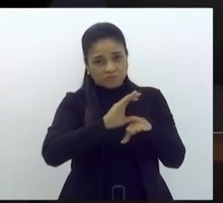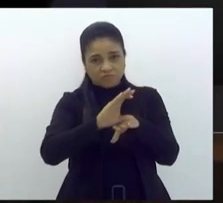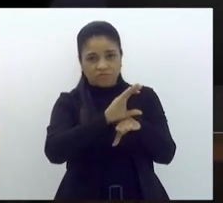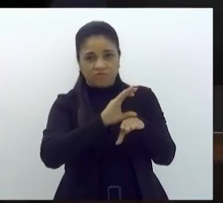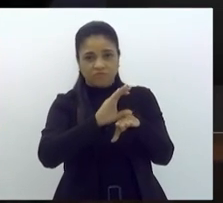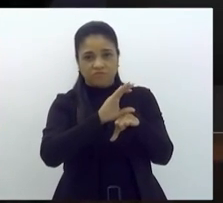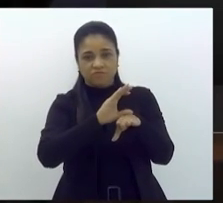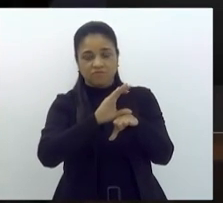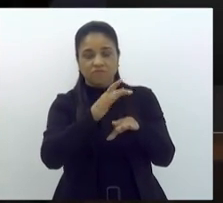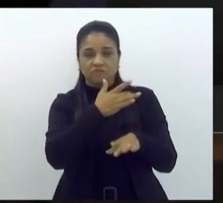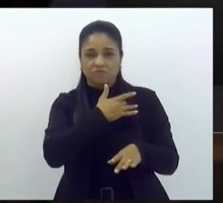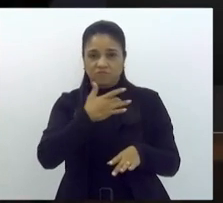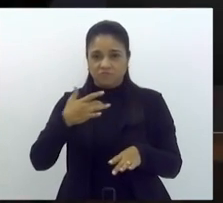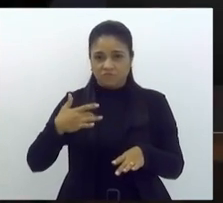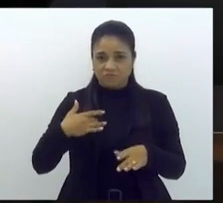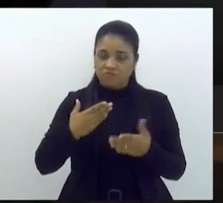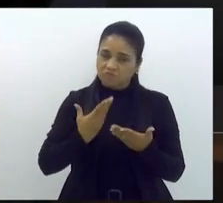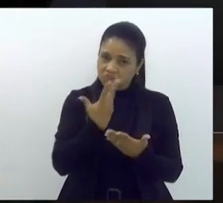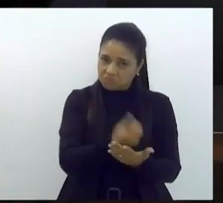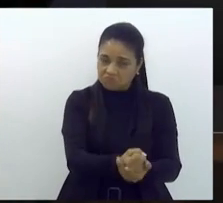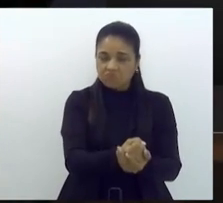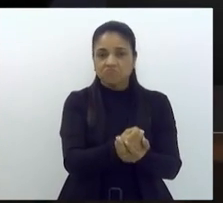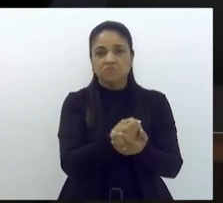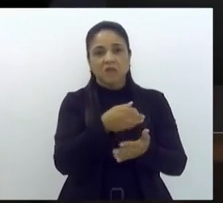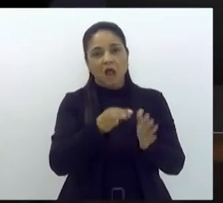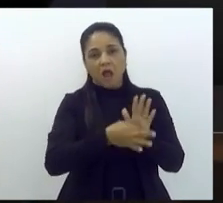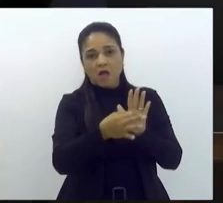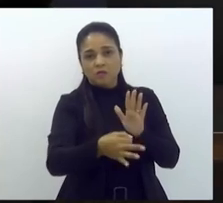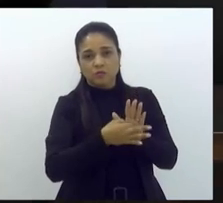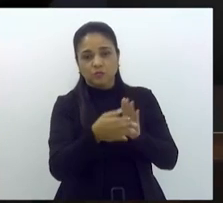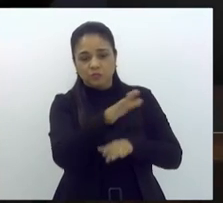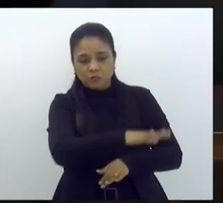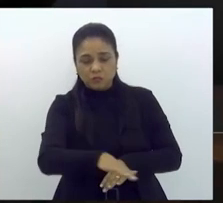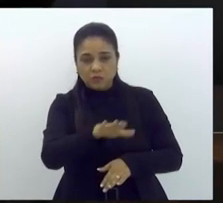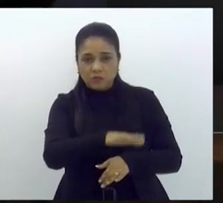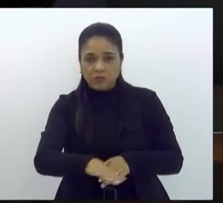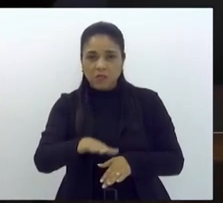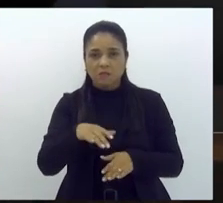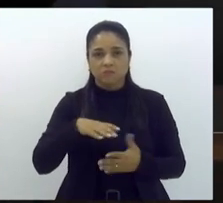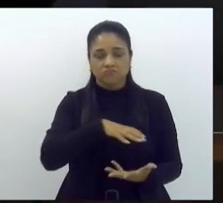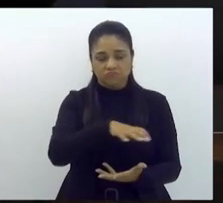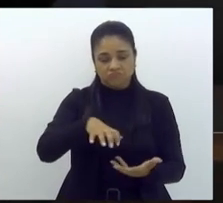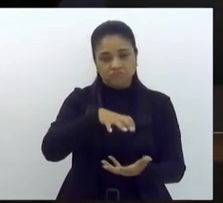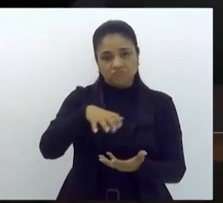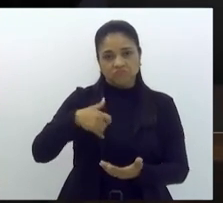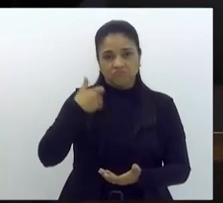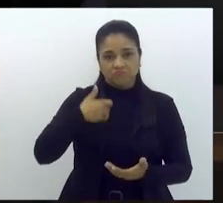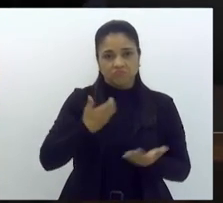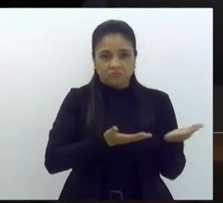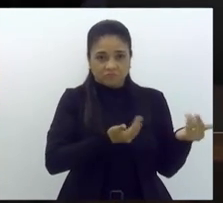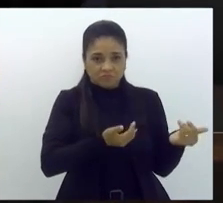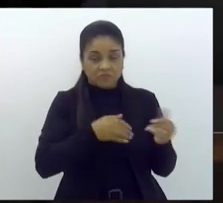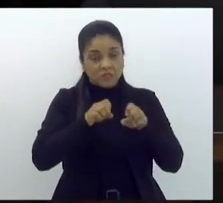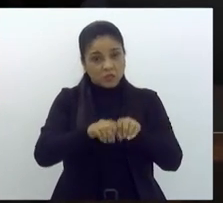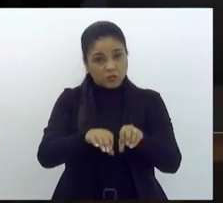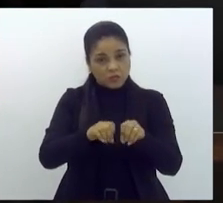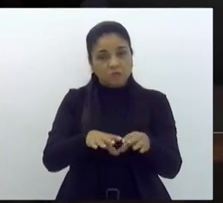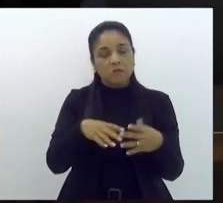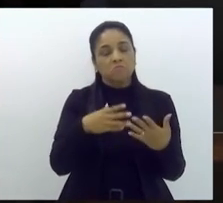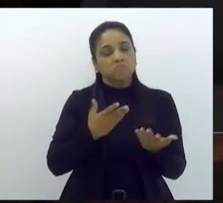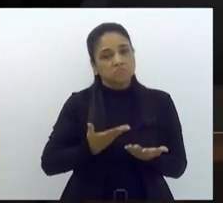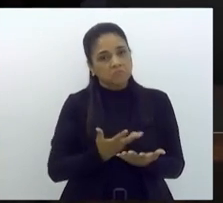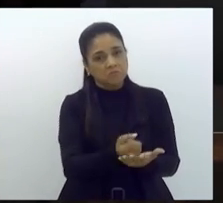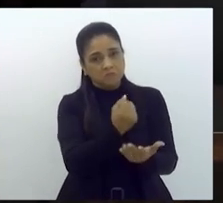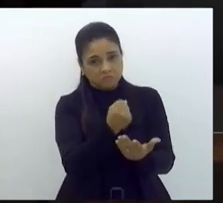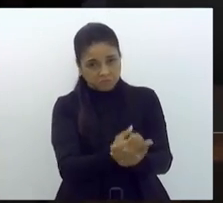de saúde favorável de assuntos da criança do Adolescente do Idoso favorável de educação favorável